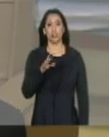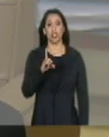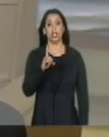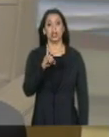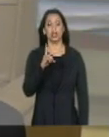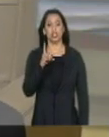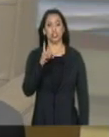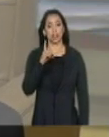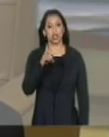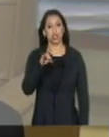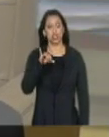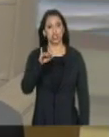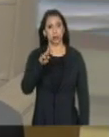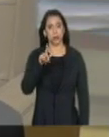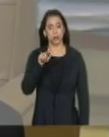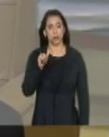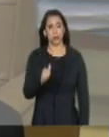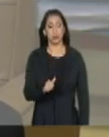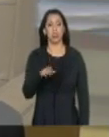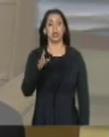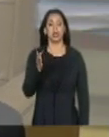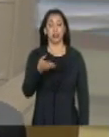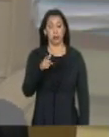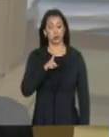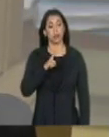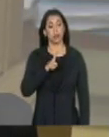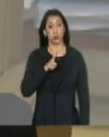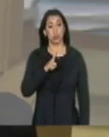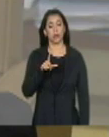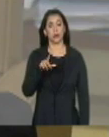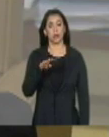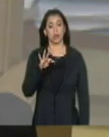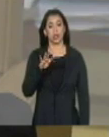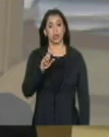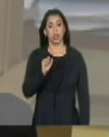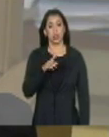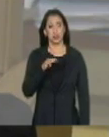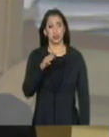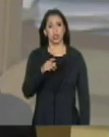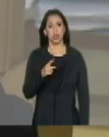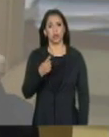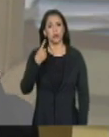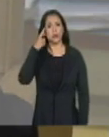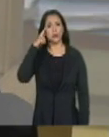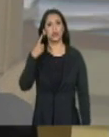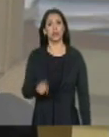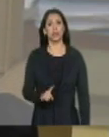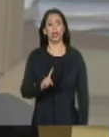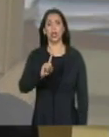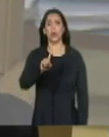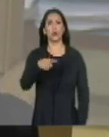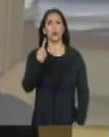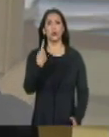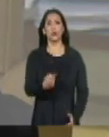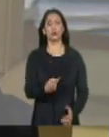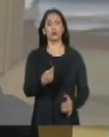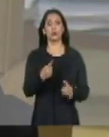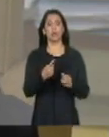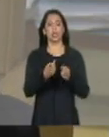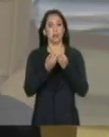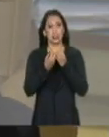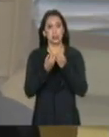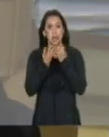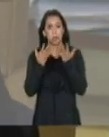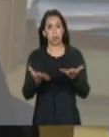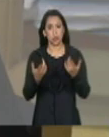No dia do julgamento, aparece uma denúncia contra o ministro Napoleão, que depois desapareceu.